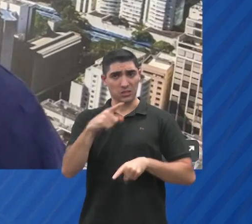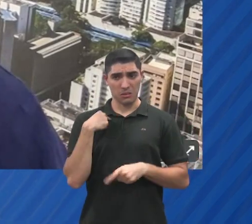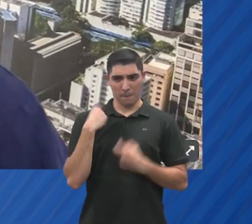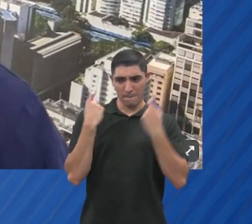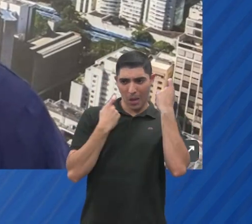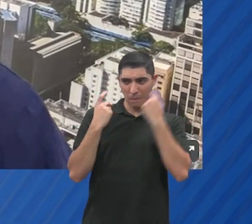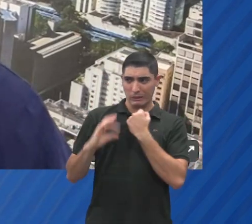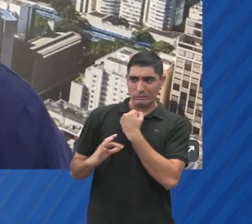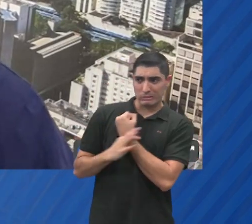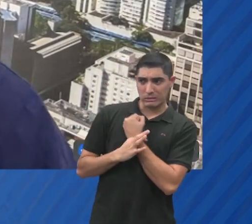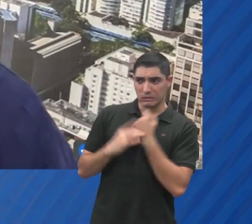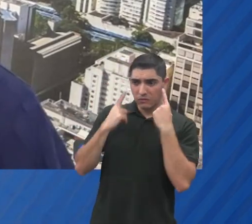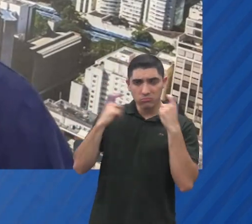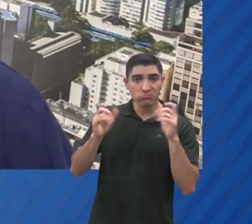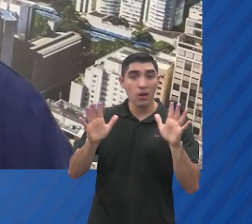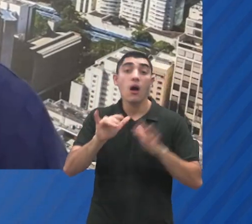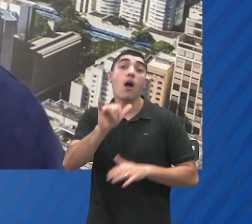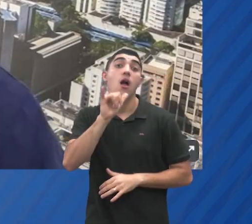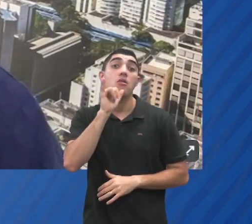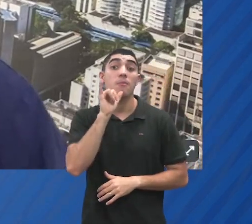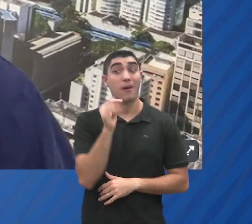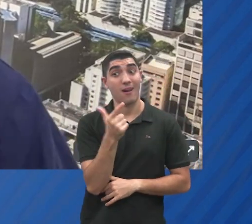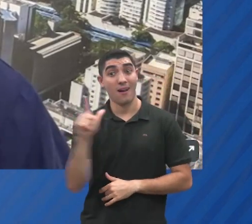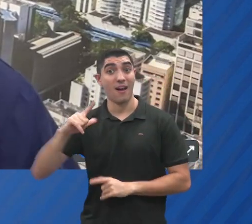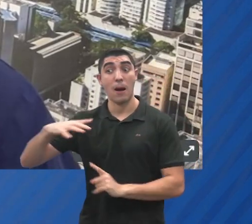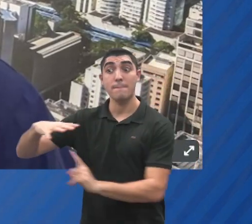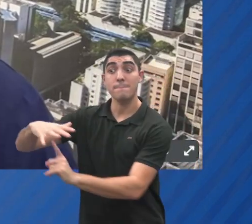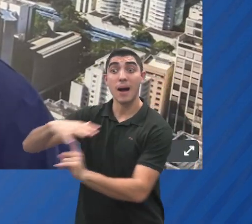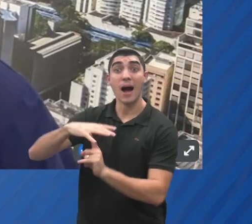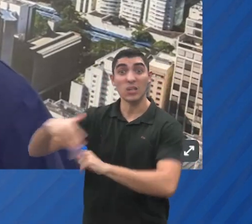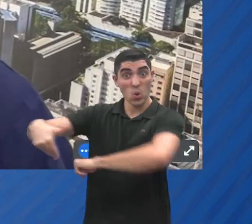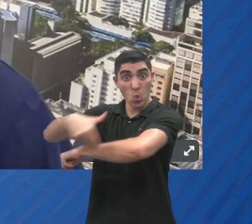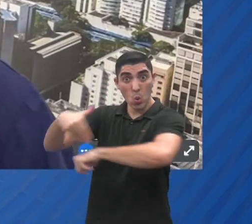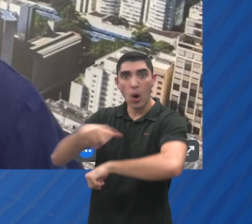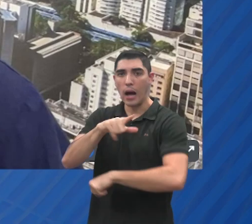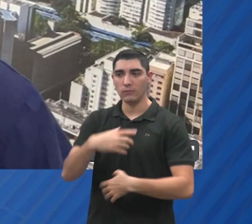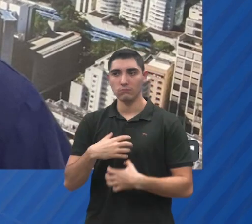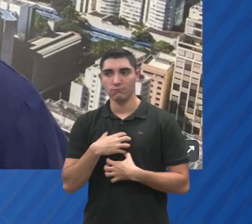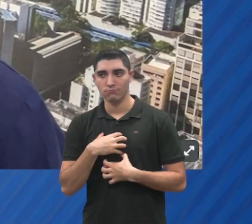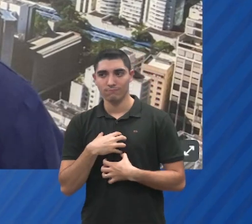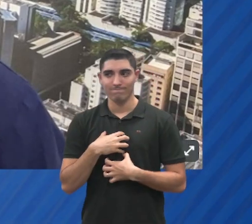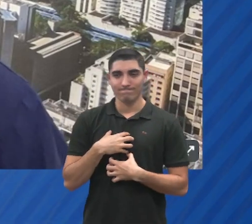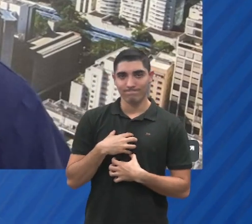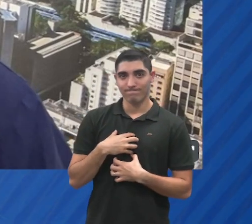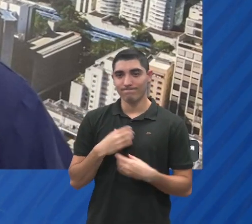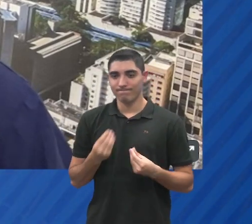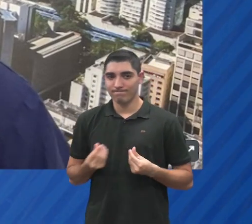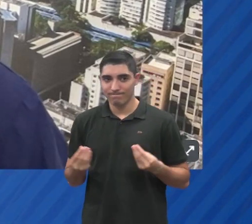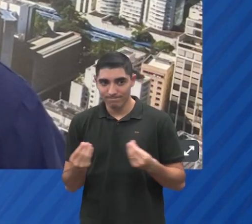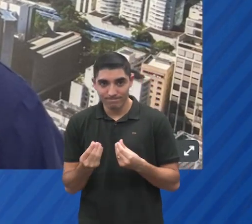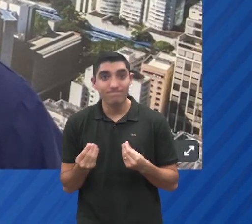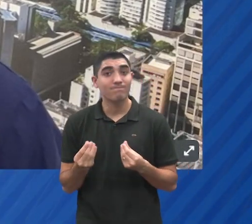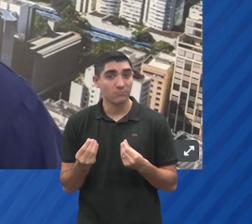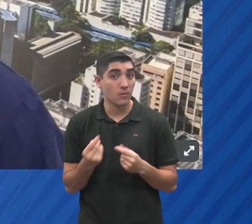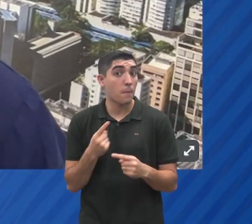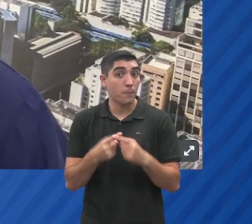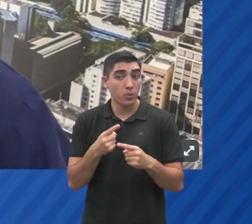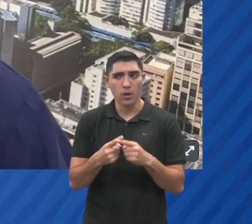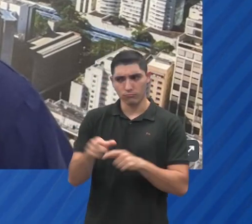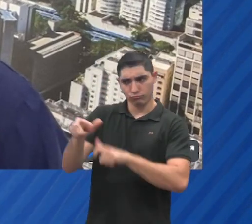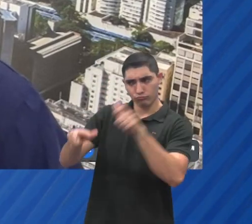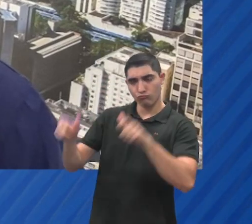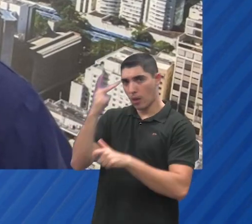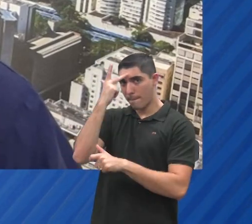menor preocupação com segurança. Daí você entra numa praça pública e começa a sentir. Porque há sinais ambientais que também modulam